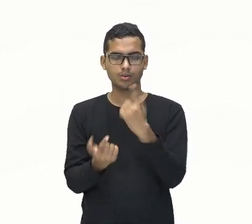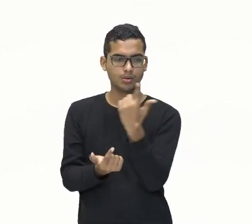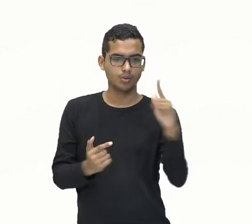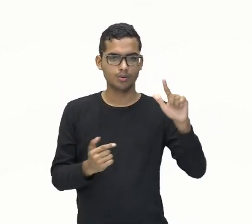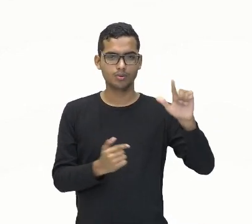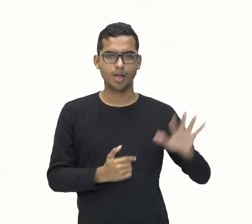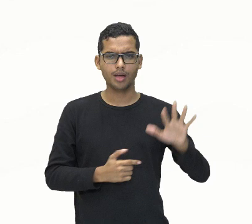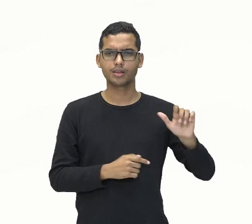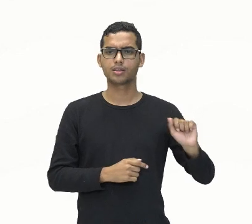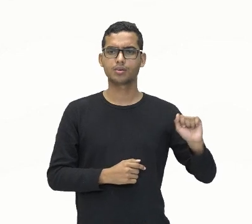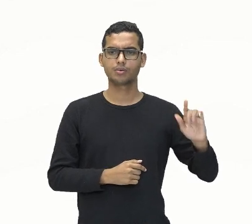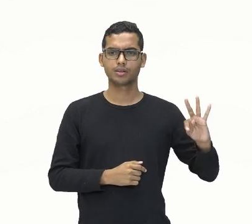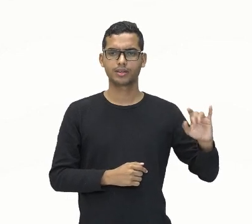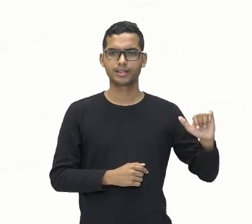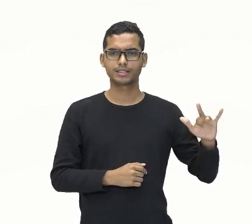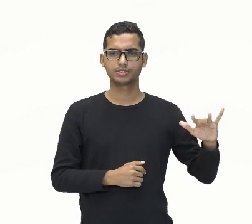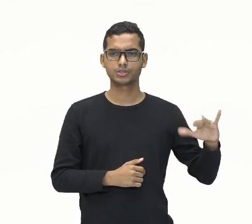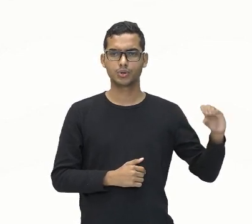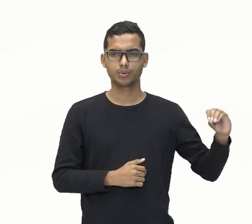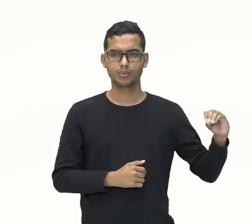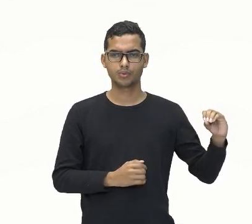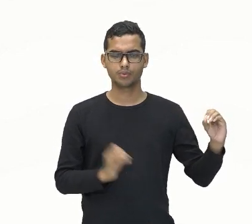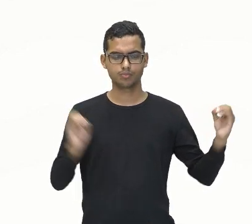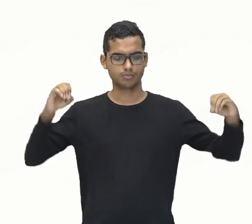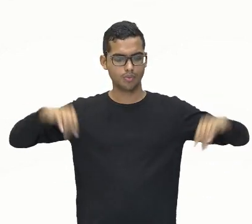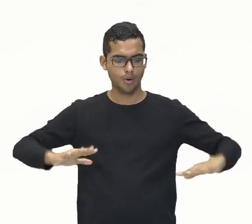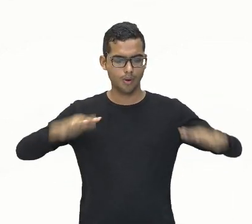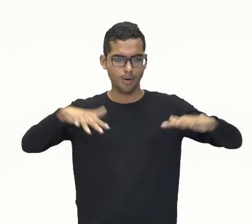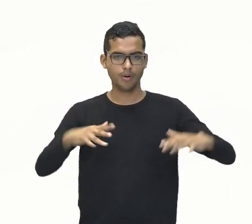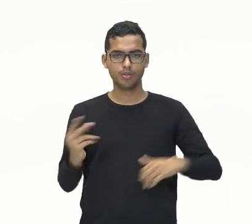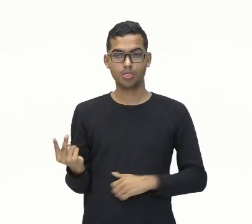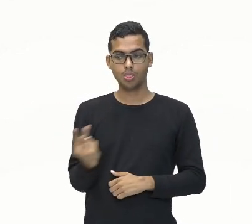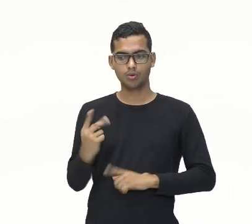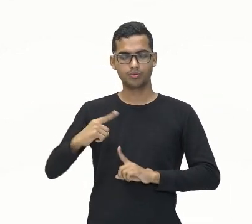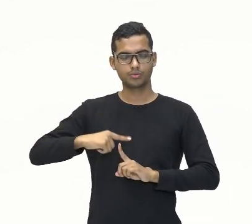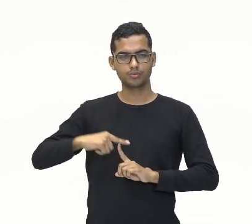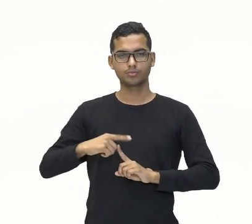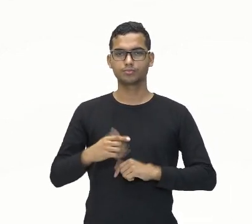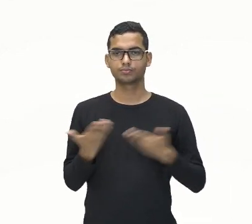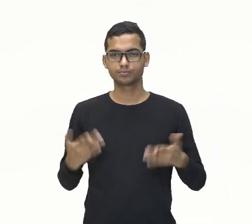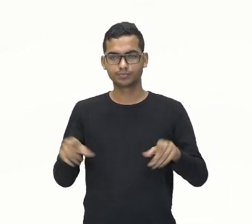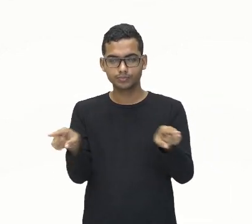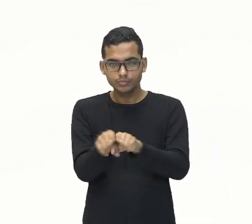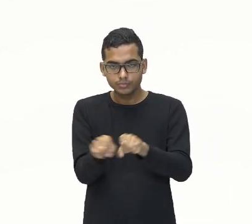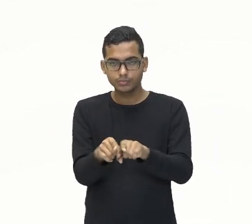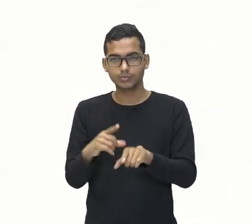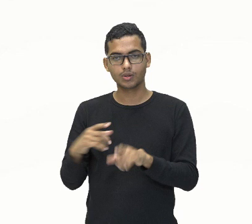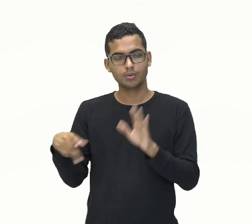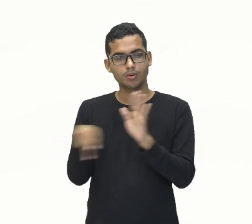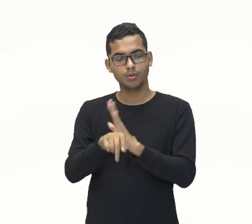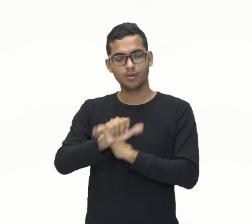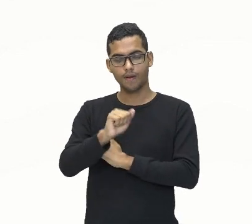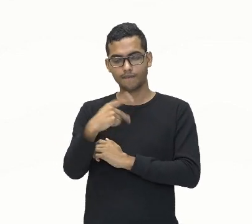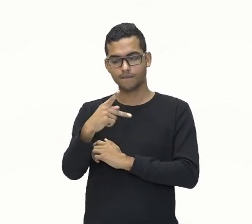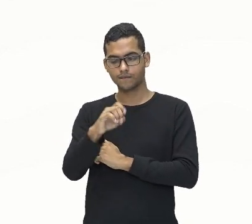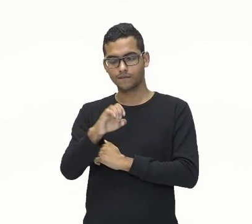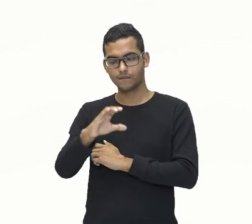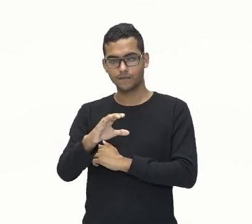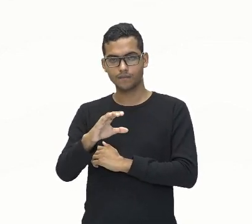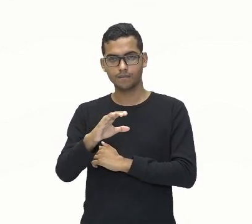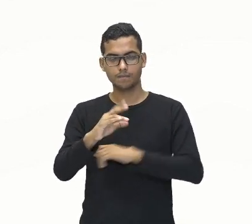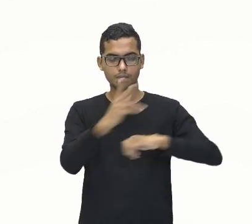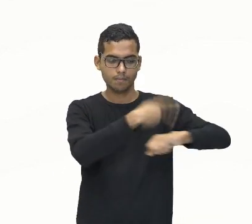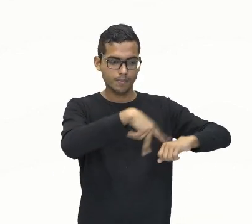você entender do que eu estou falando, ok? Então a APEC, formada por países, não todos, que